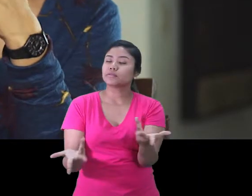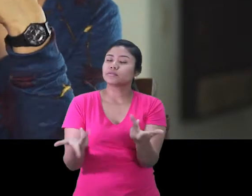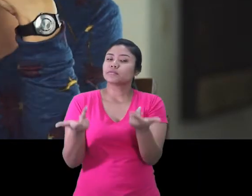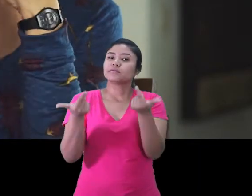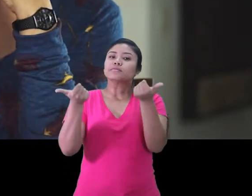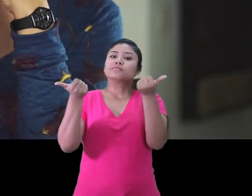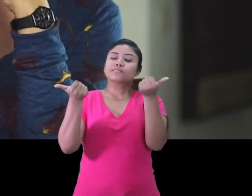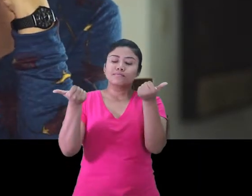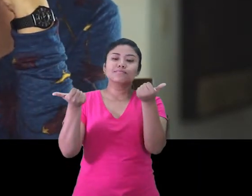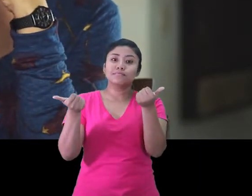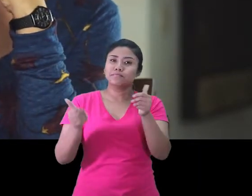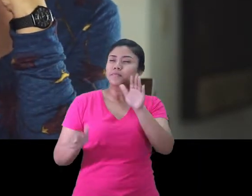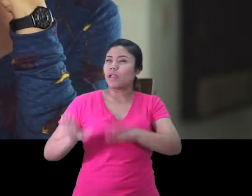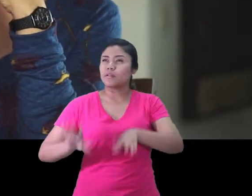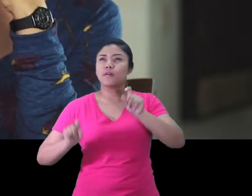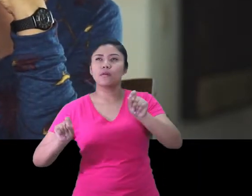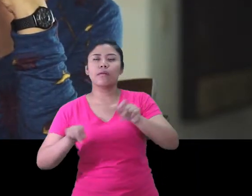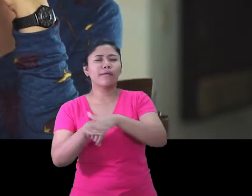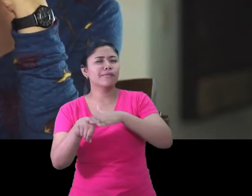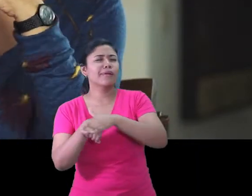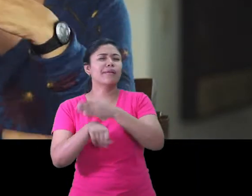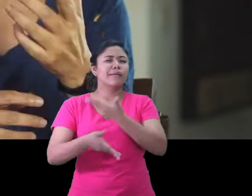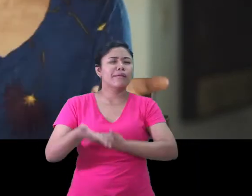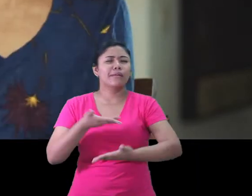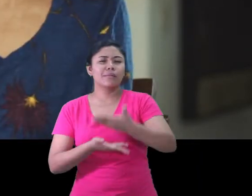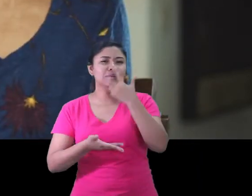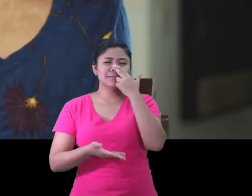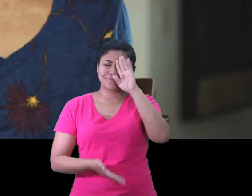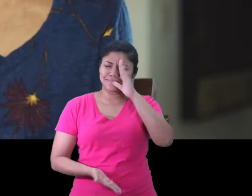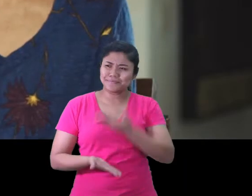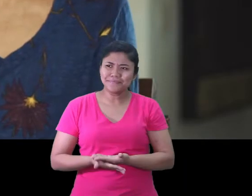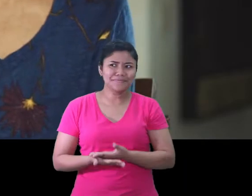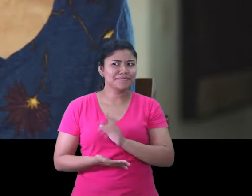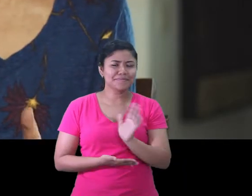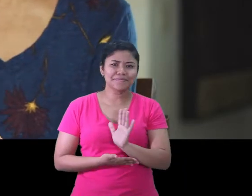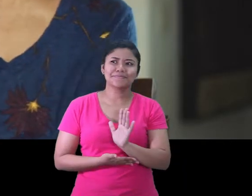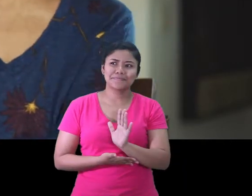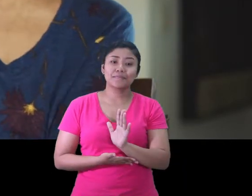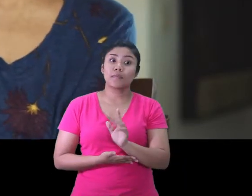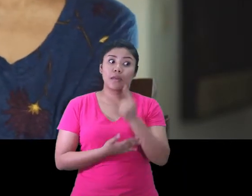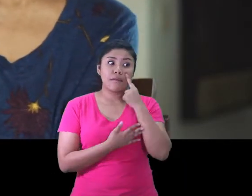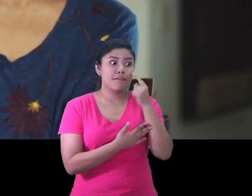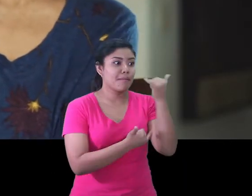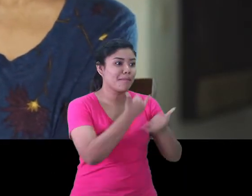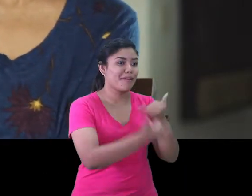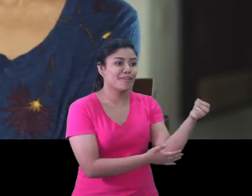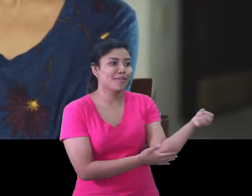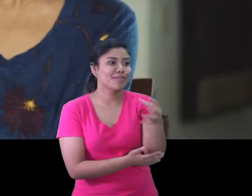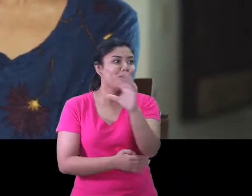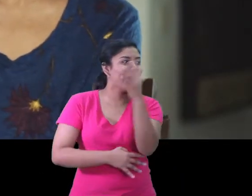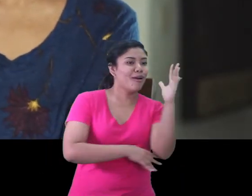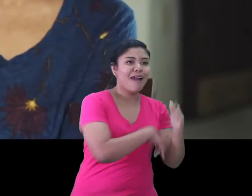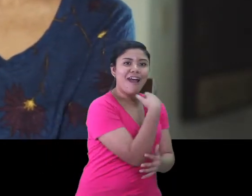física, isso eu acho de uma riqueza, sabe? Porque muitas vezes você conversa, mas as pessoas ficam descrentes. Mas quando ela